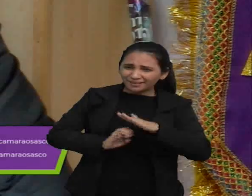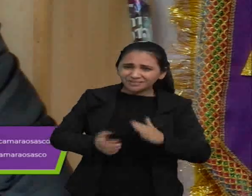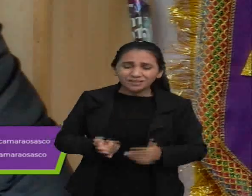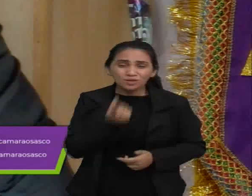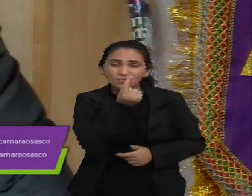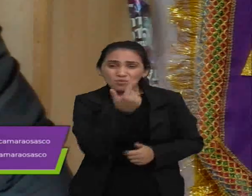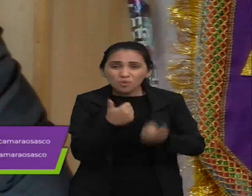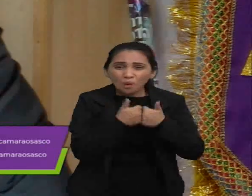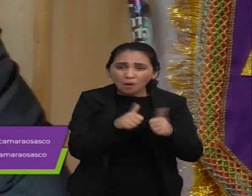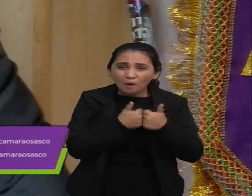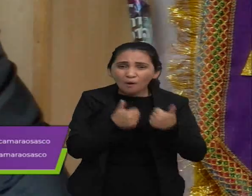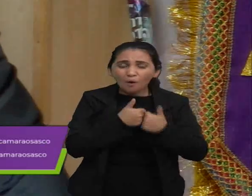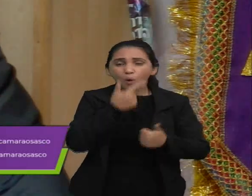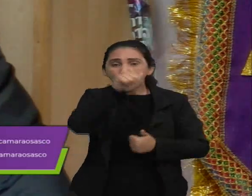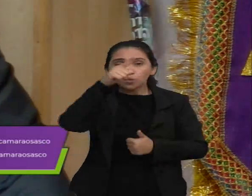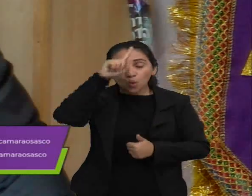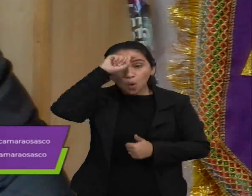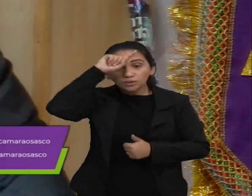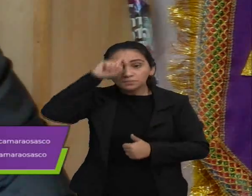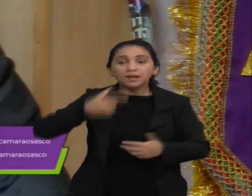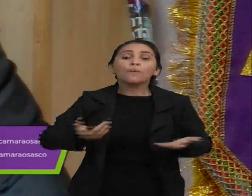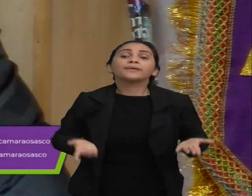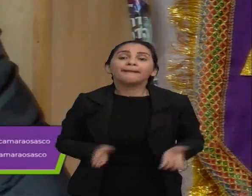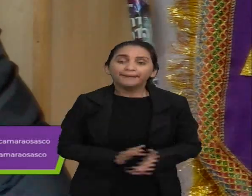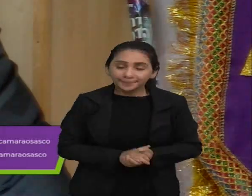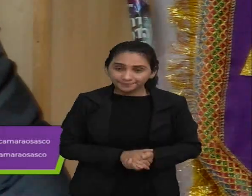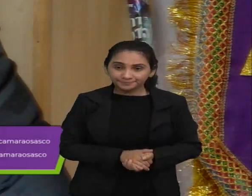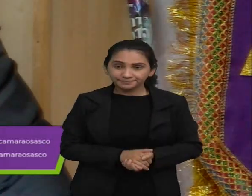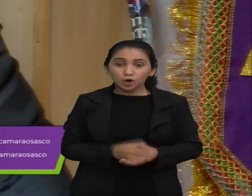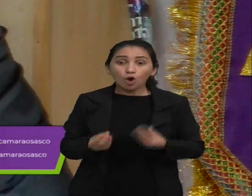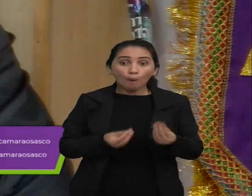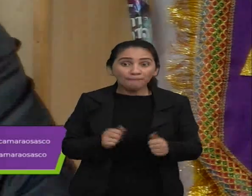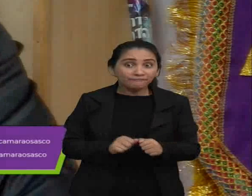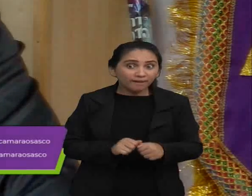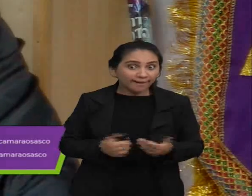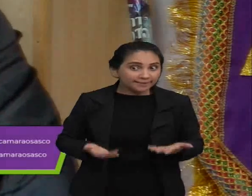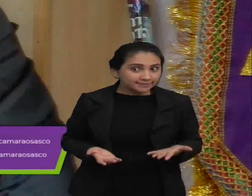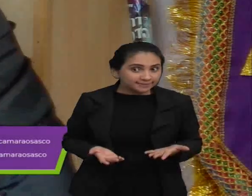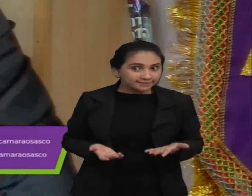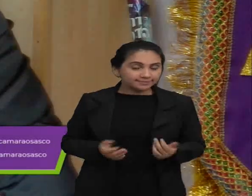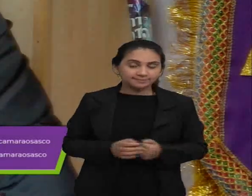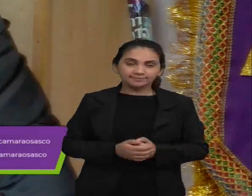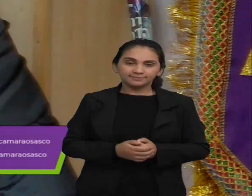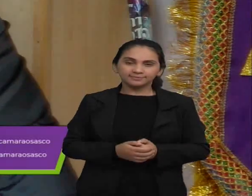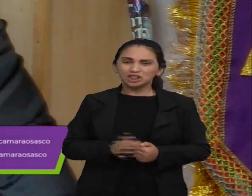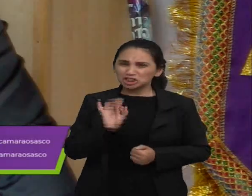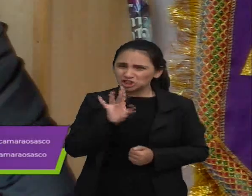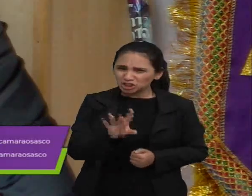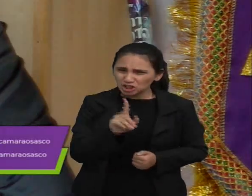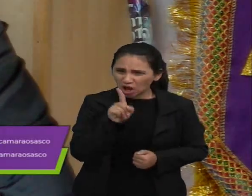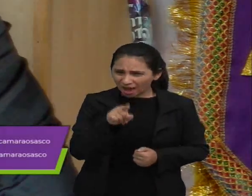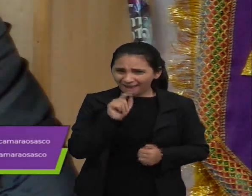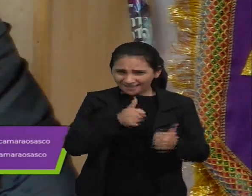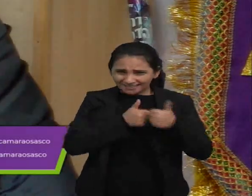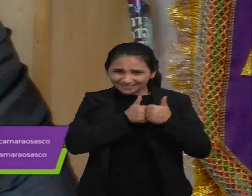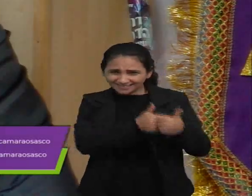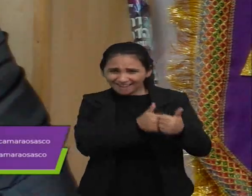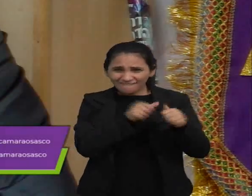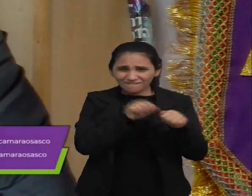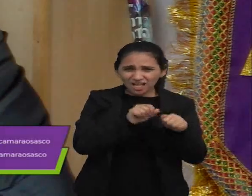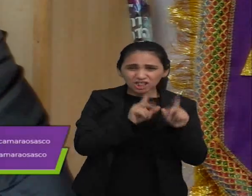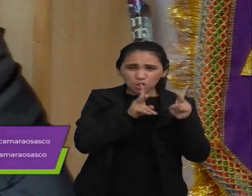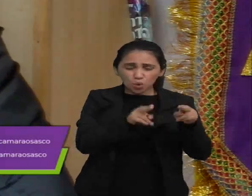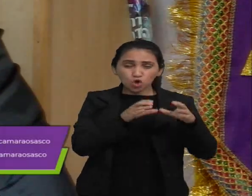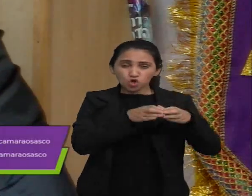não tinha um real para pegar ônibus para ir em outro ponto de outro ponto de socorro então ele não só segue como ele faz